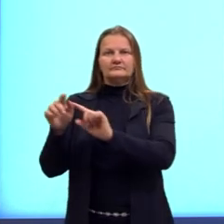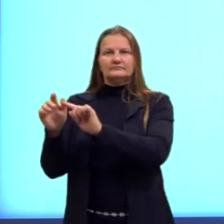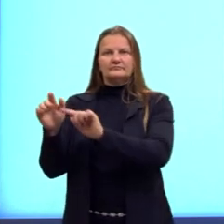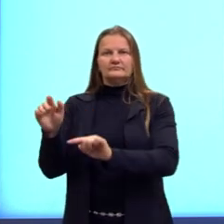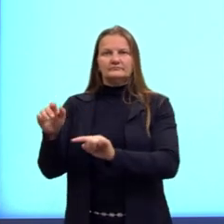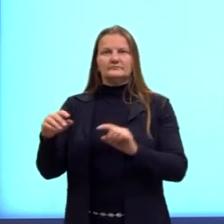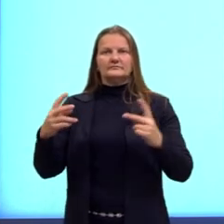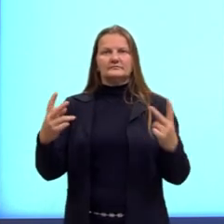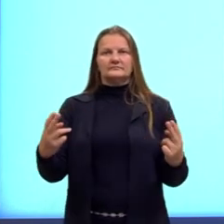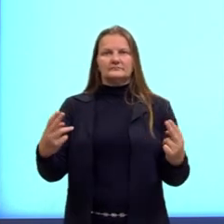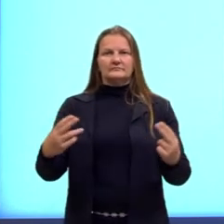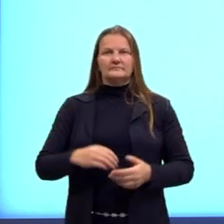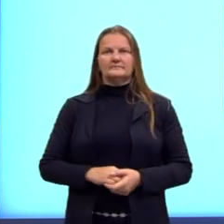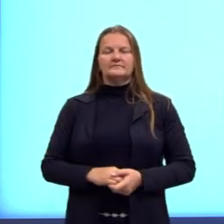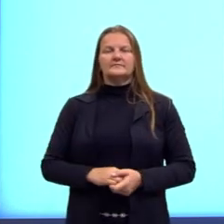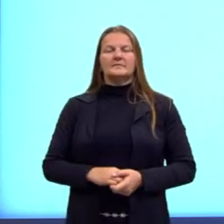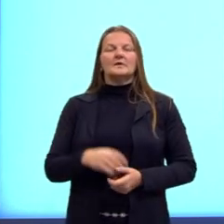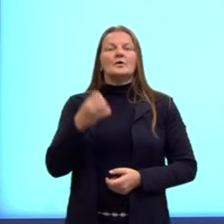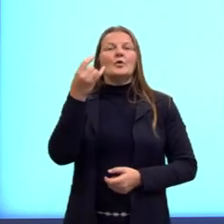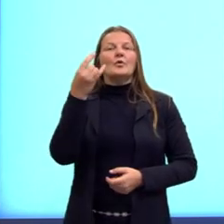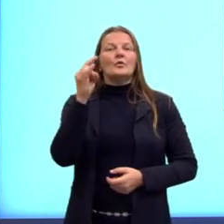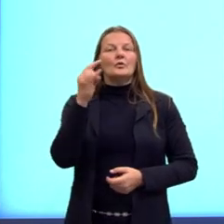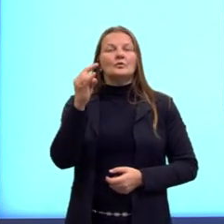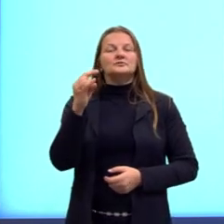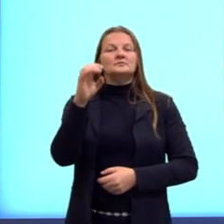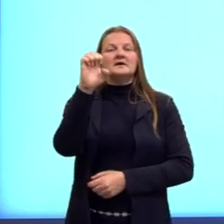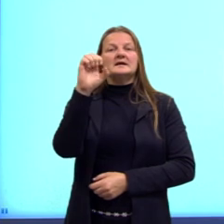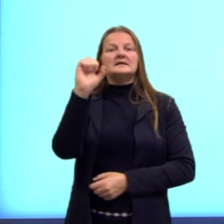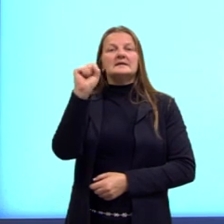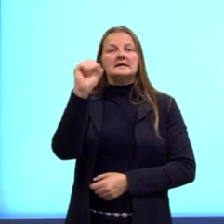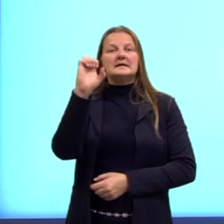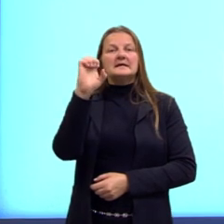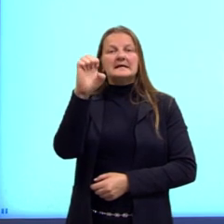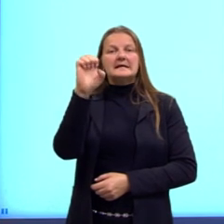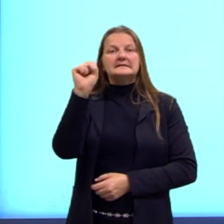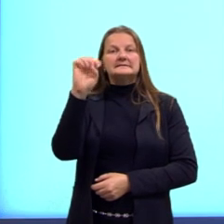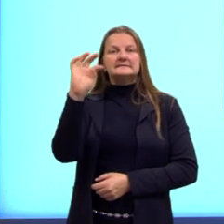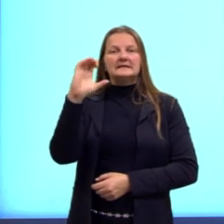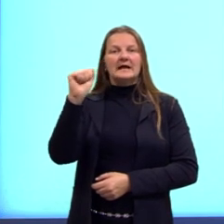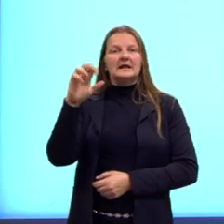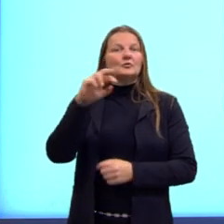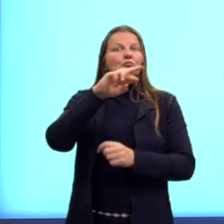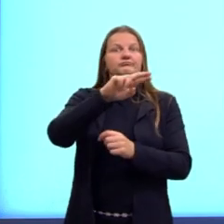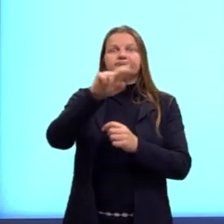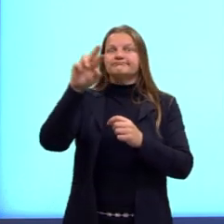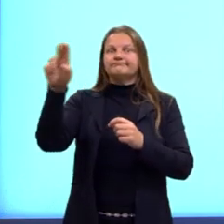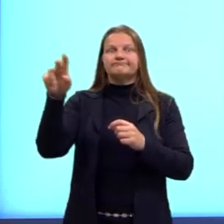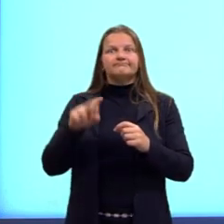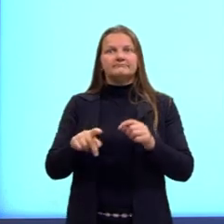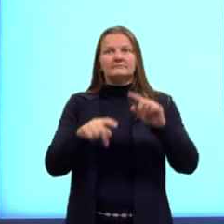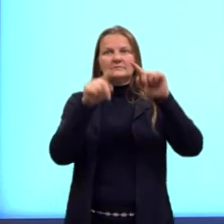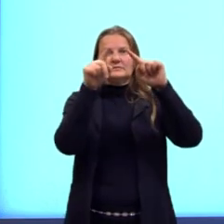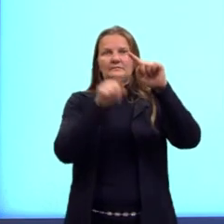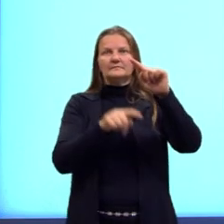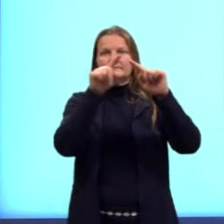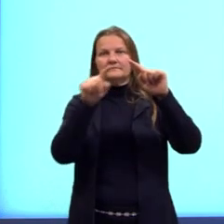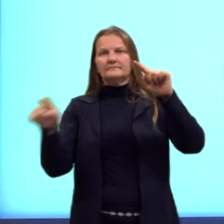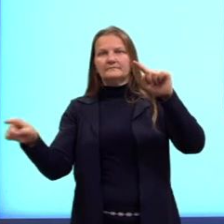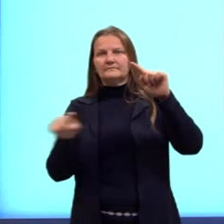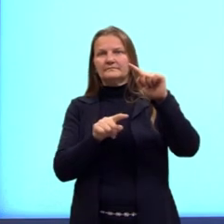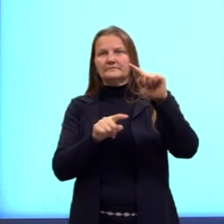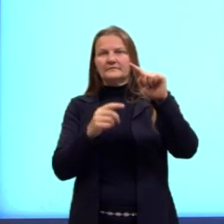e temos por fim o triângulo escaleno tá aqui no escaleno nós temos